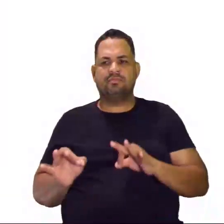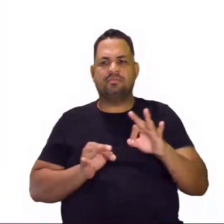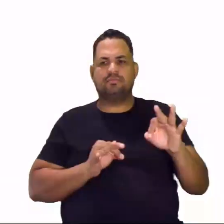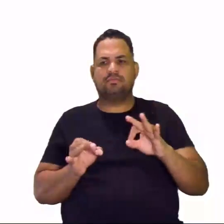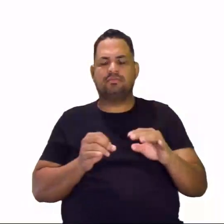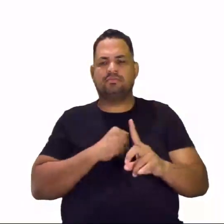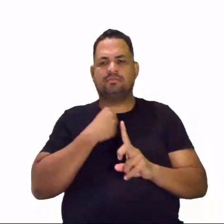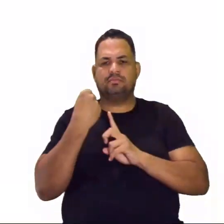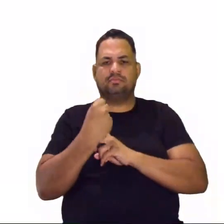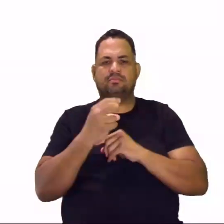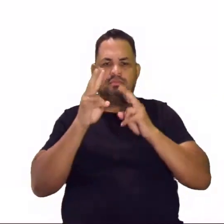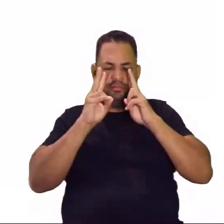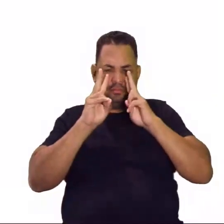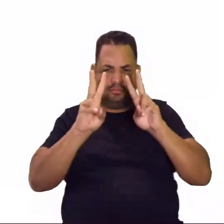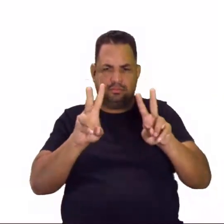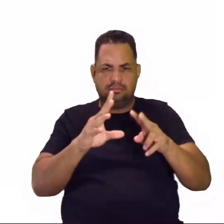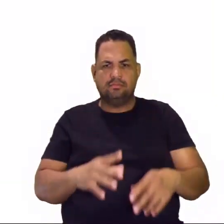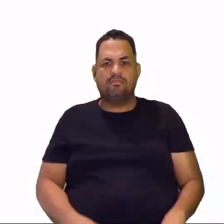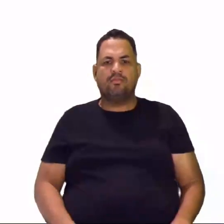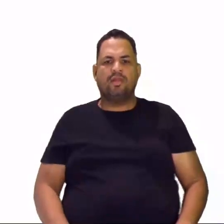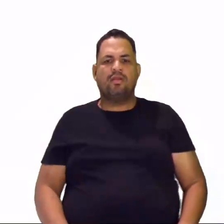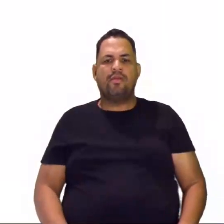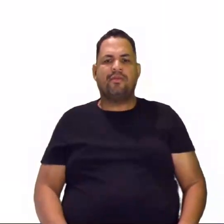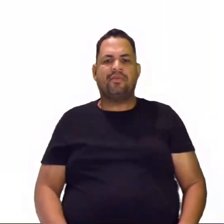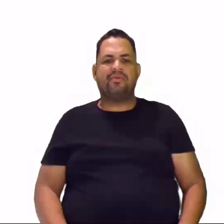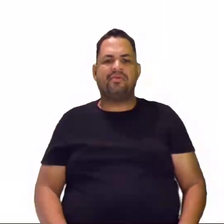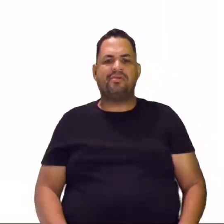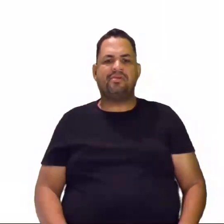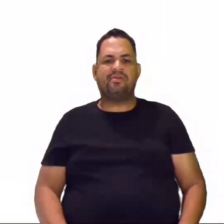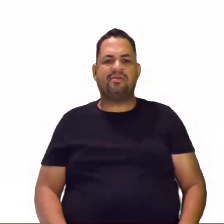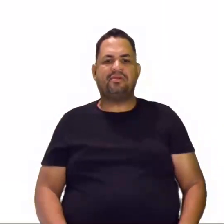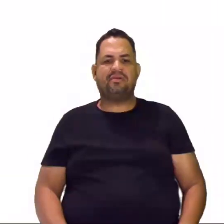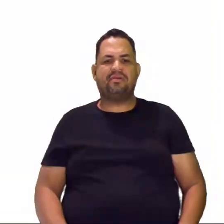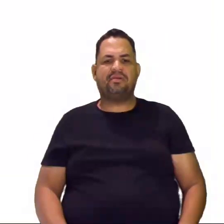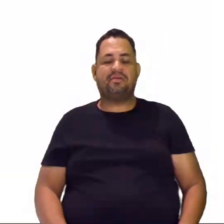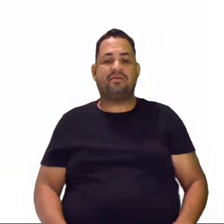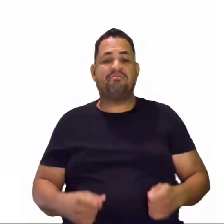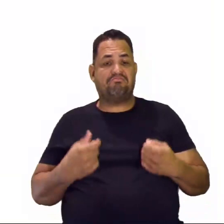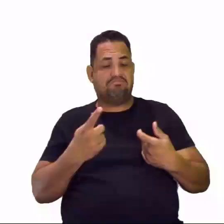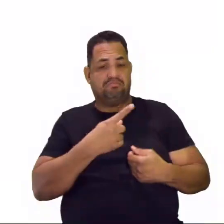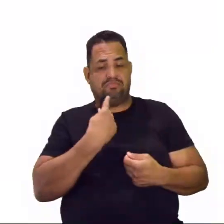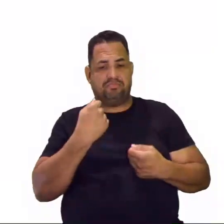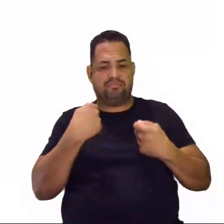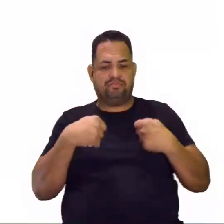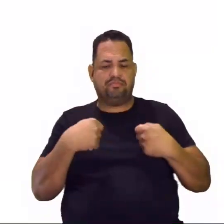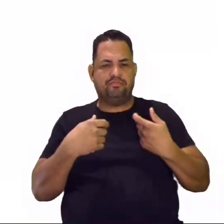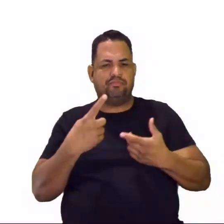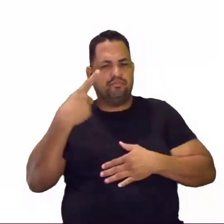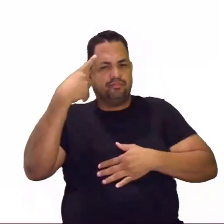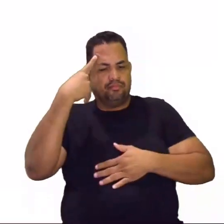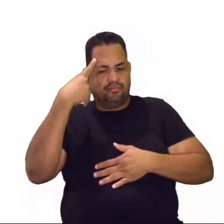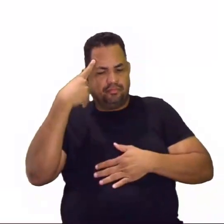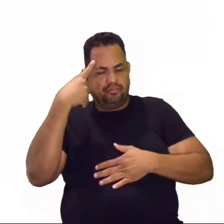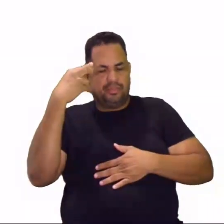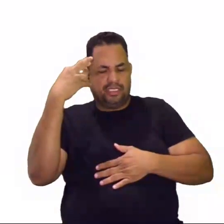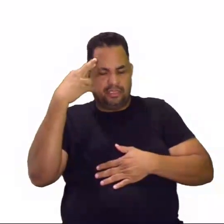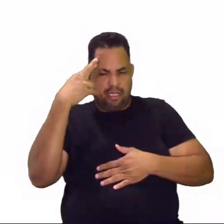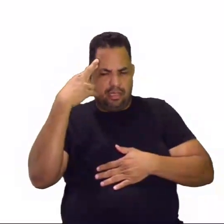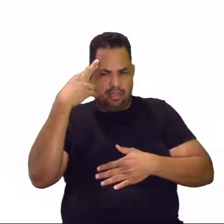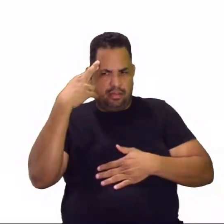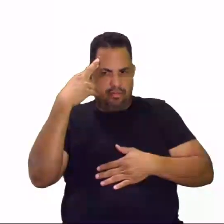construído socialmente, essas visões. E aí nós devemos a todo momento refletir e